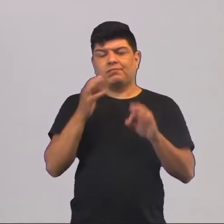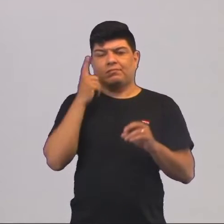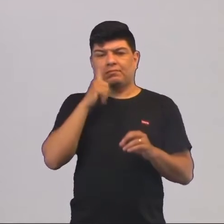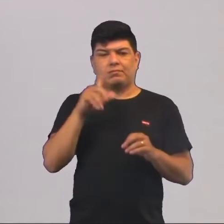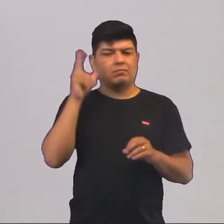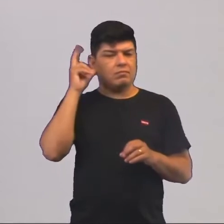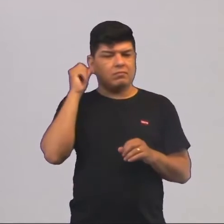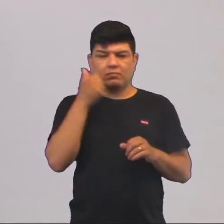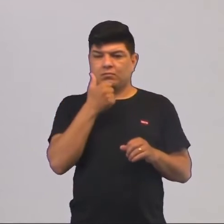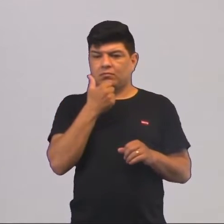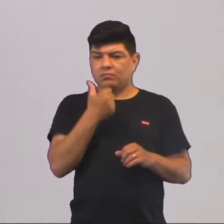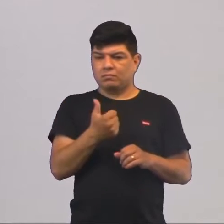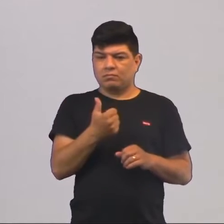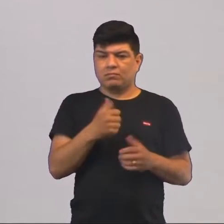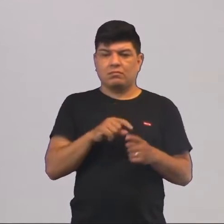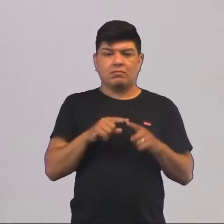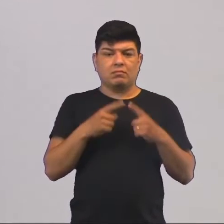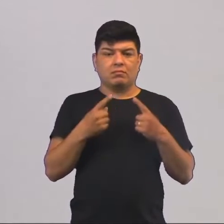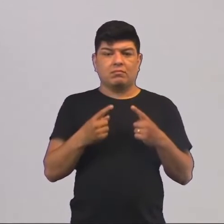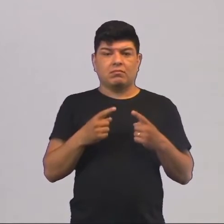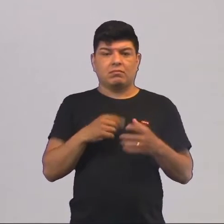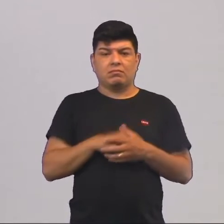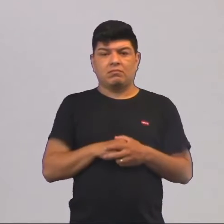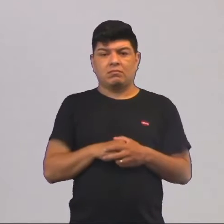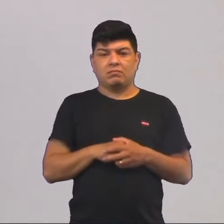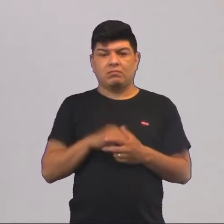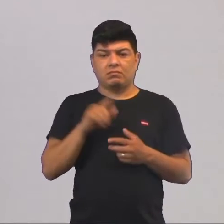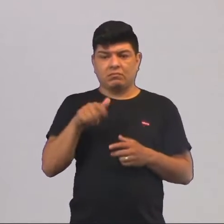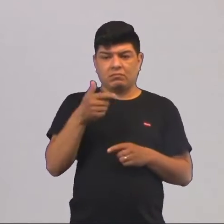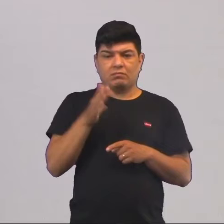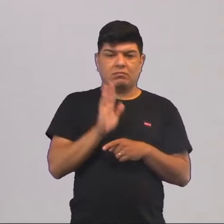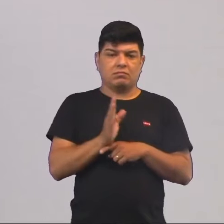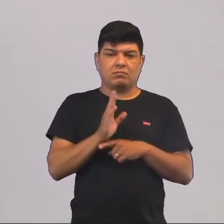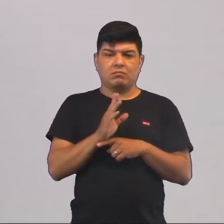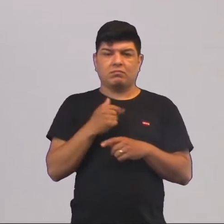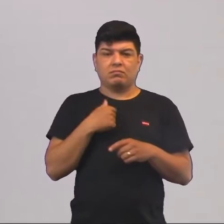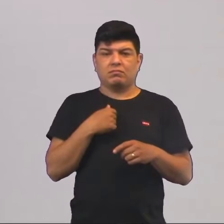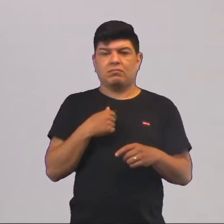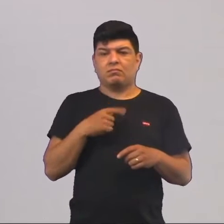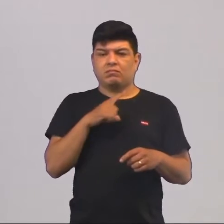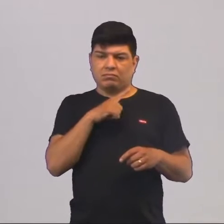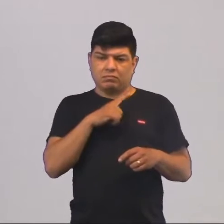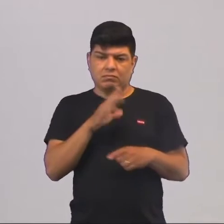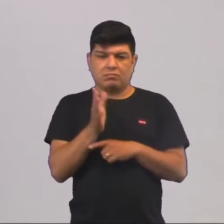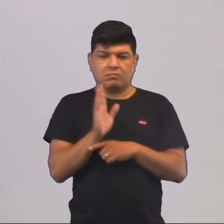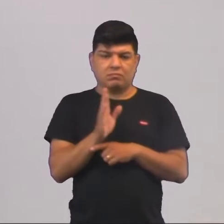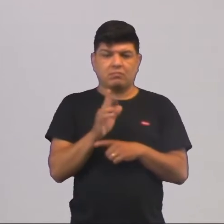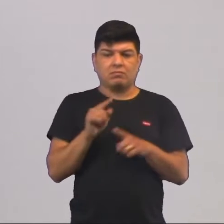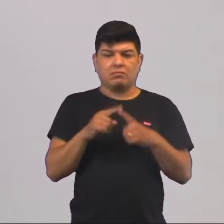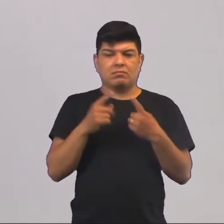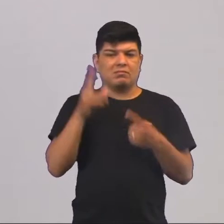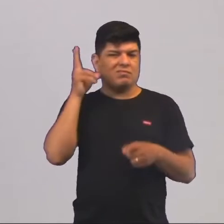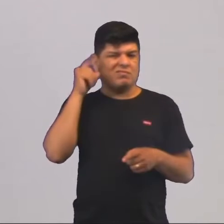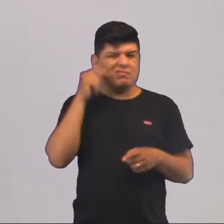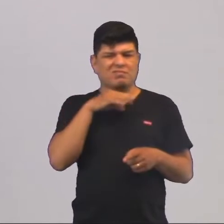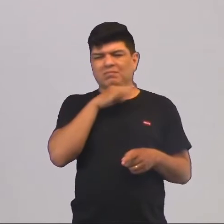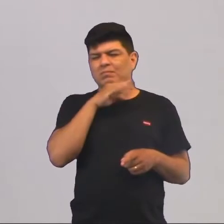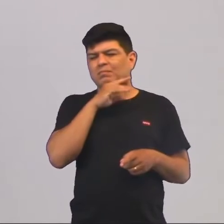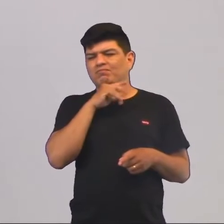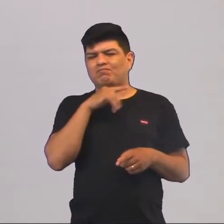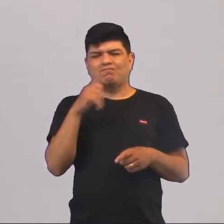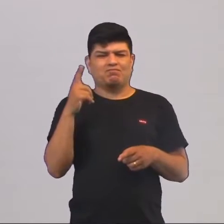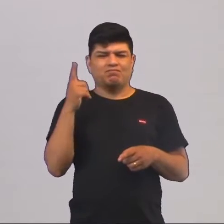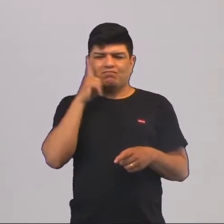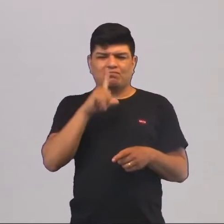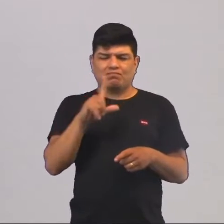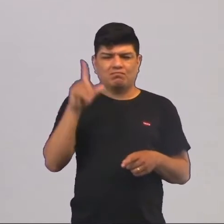consegue ouvir muito bem. Porém, em outro filme, você baixa o filme e o áudio está horrível, aquele